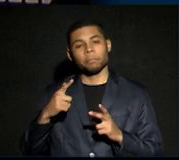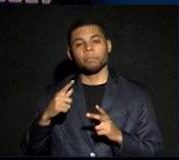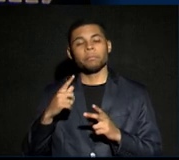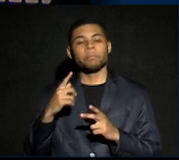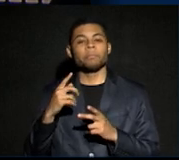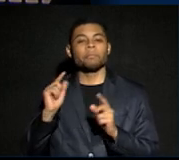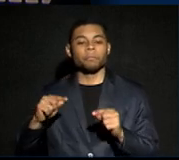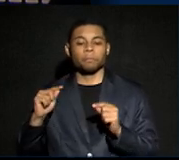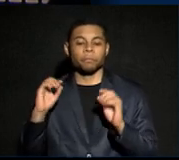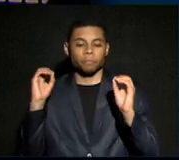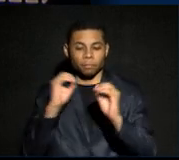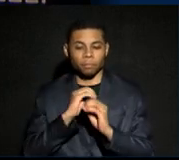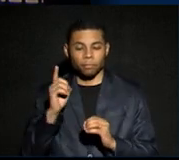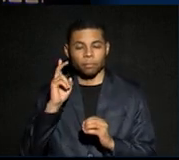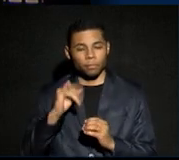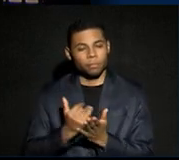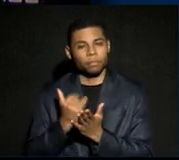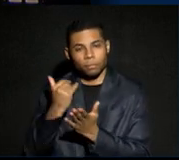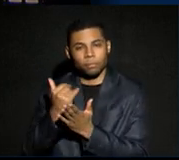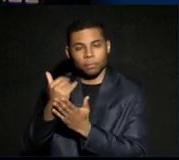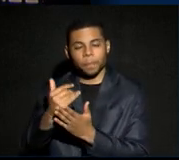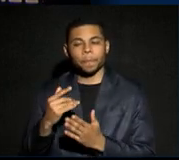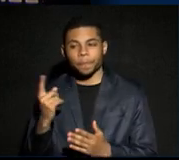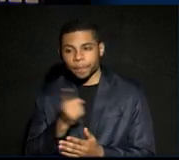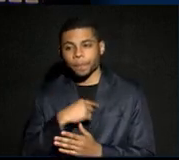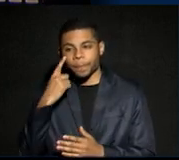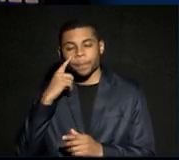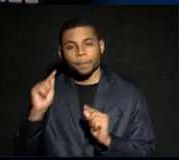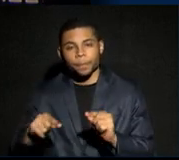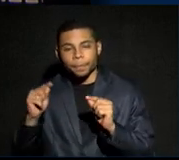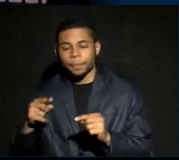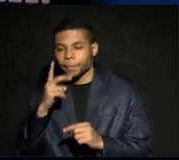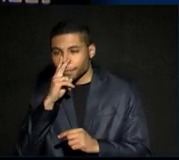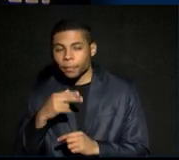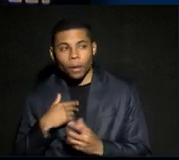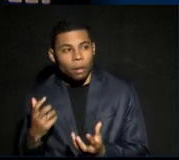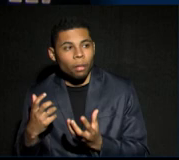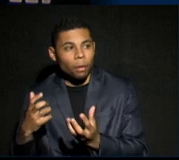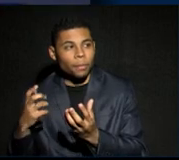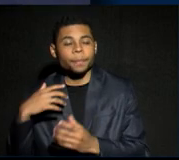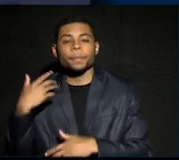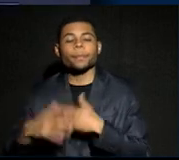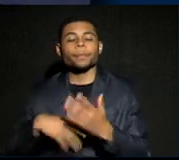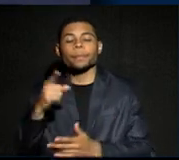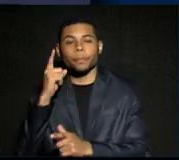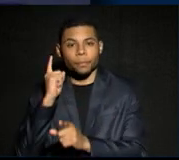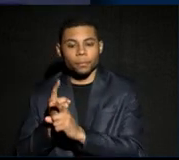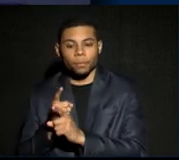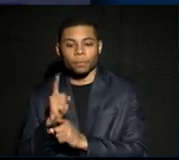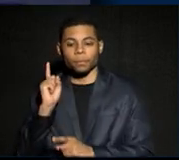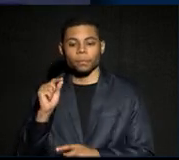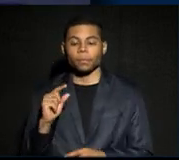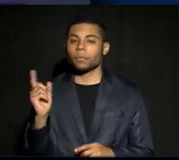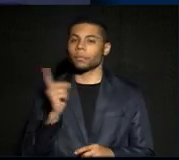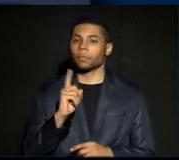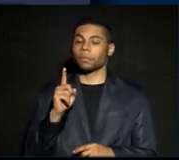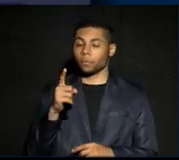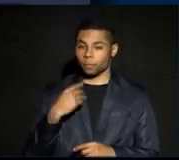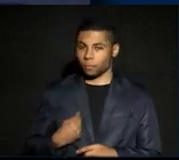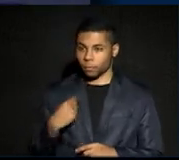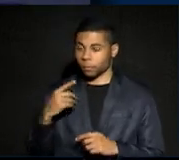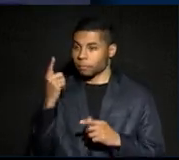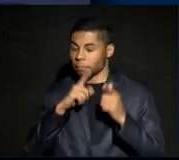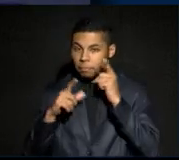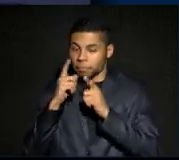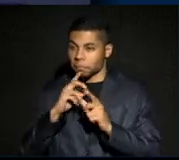razão nenhuma para você dizer, não, eu preciso então apertar mais e mais e mais e mais. Você aperta mais e mais e mais e mais quando você acha que você não está